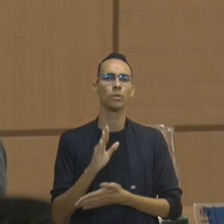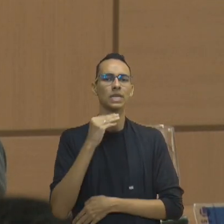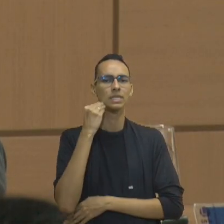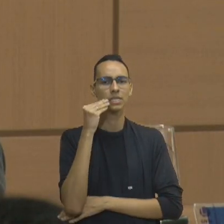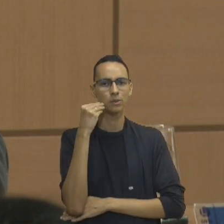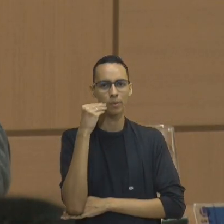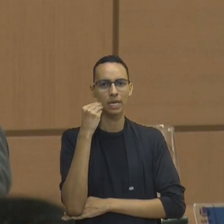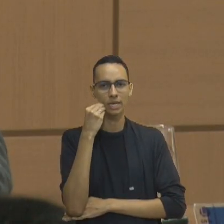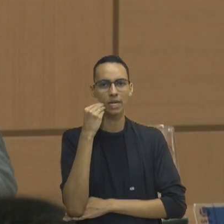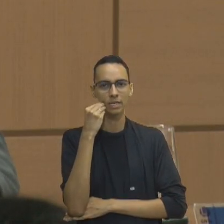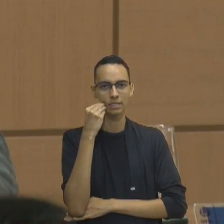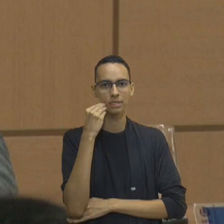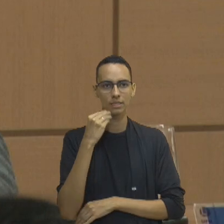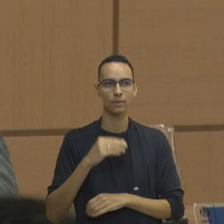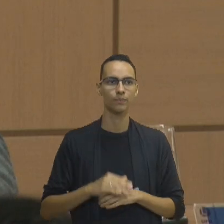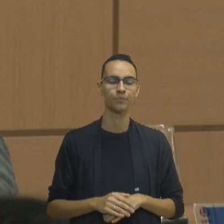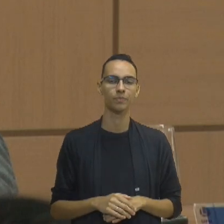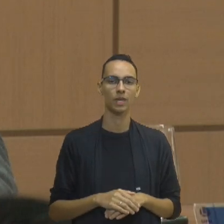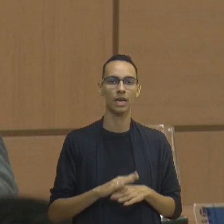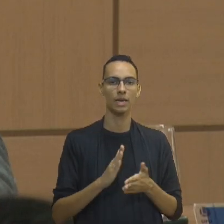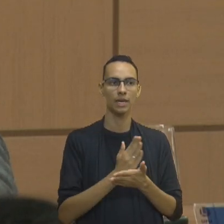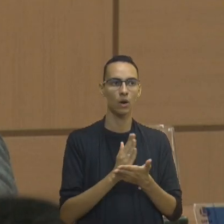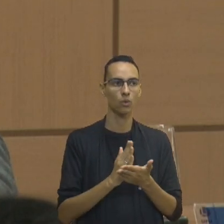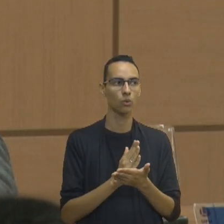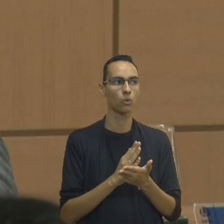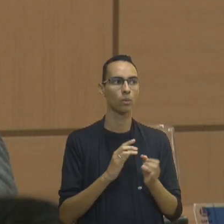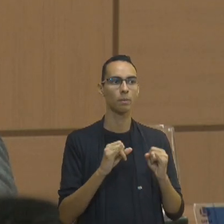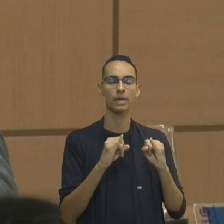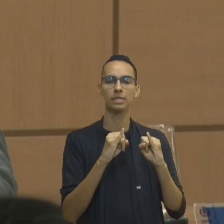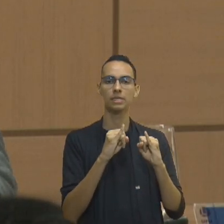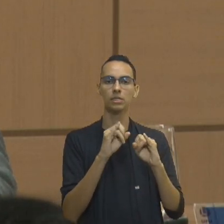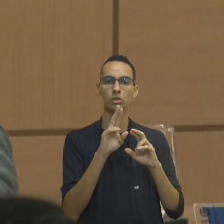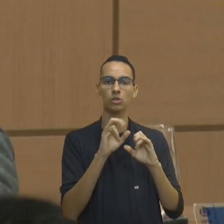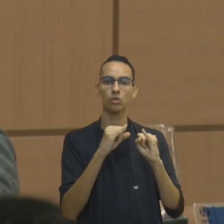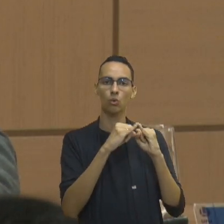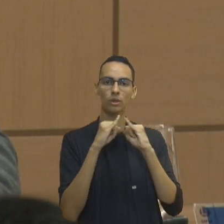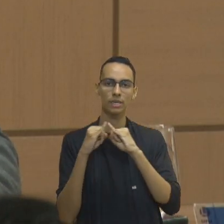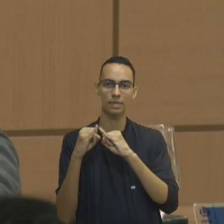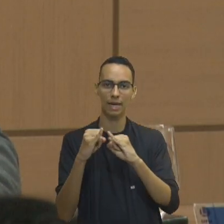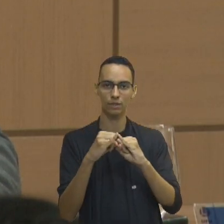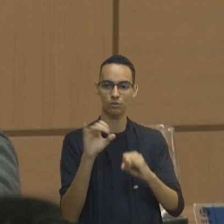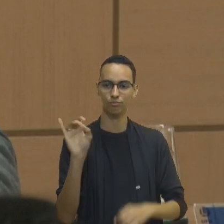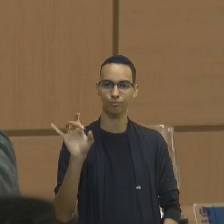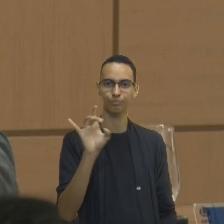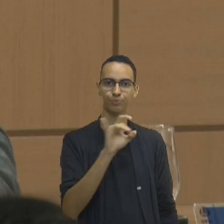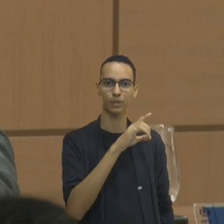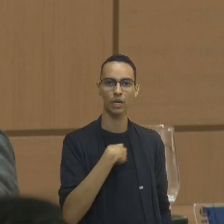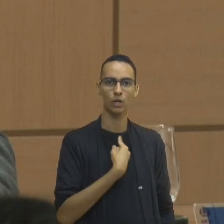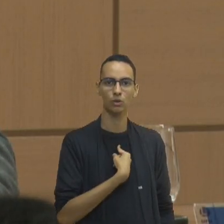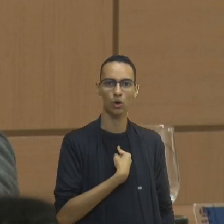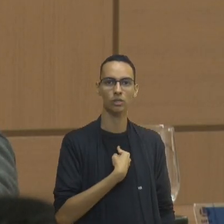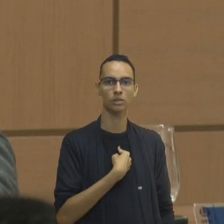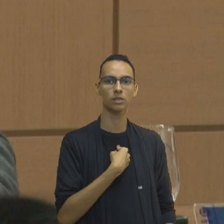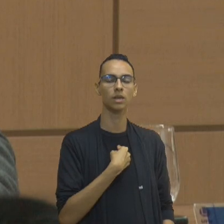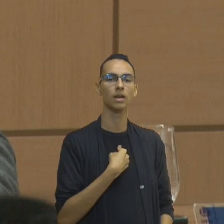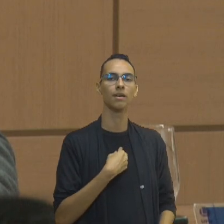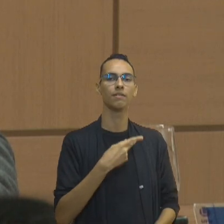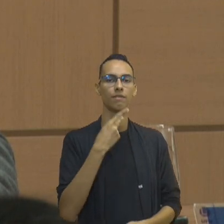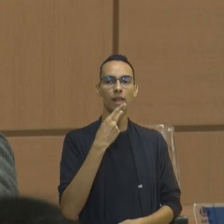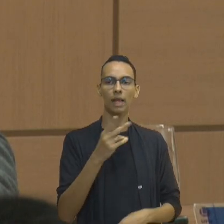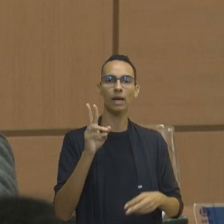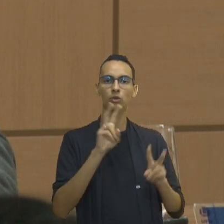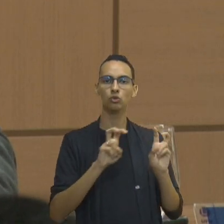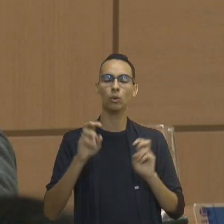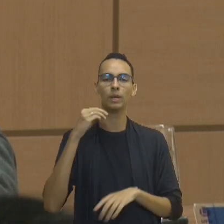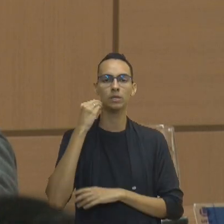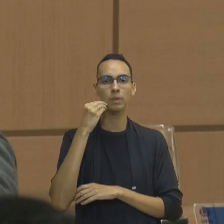experiências incipientes em algumas unidades, algumas universidades. Nós vamos recolher dessas contribuições, dessas experiências, mas nós